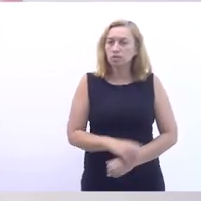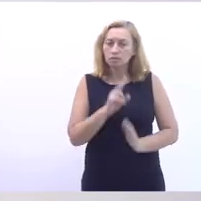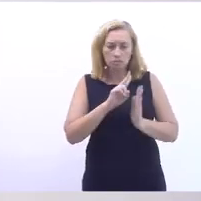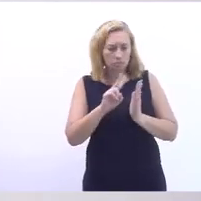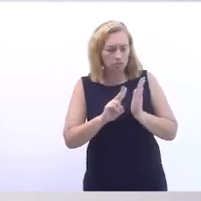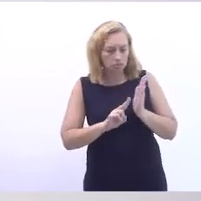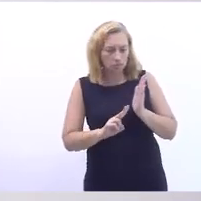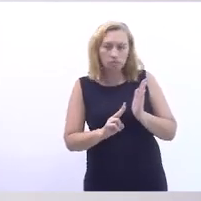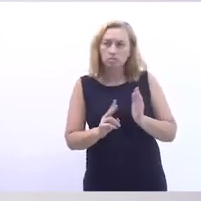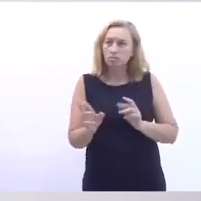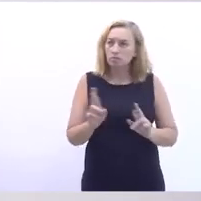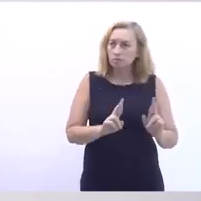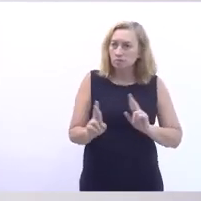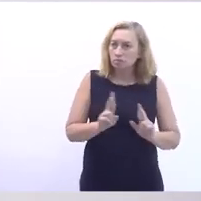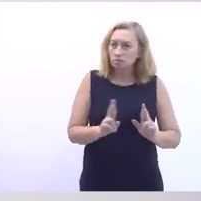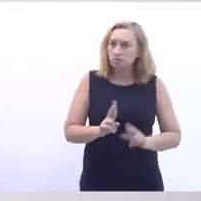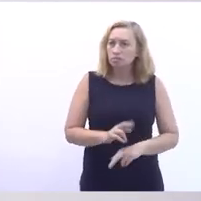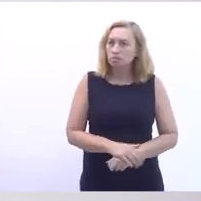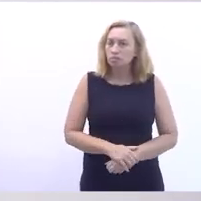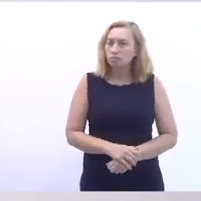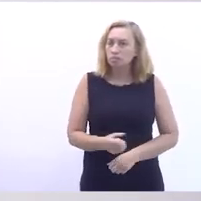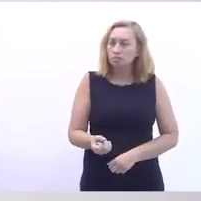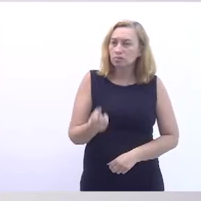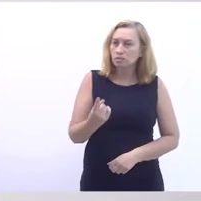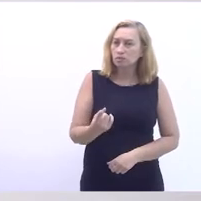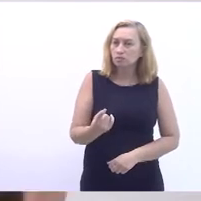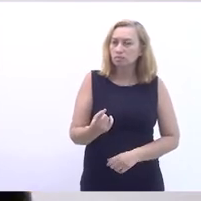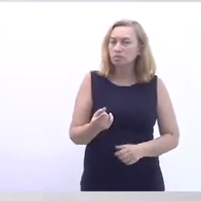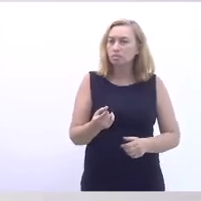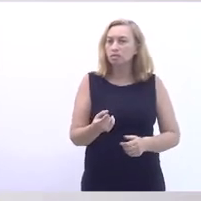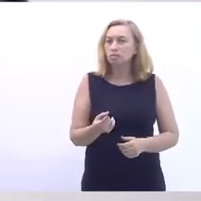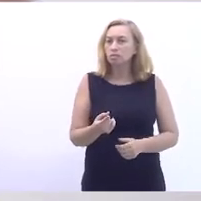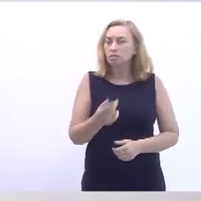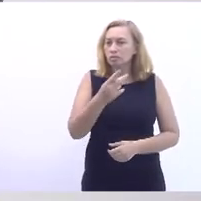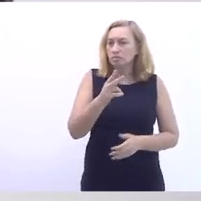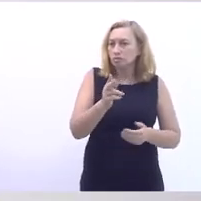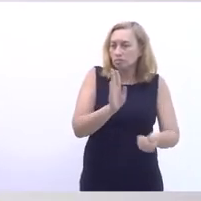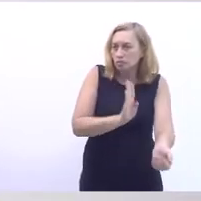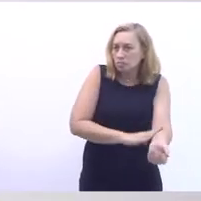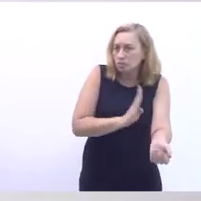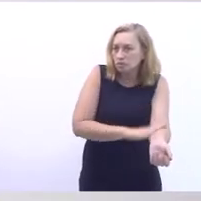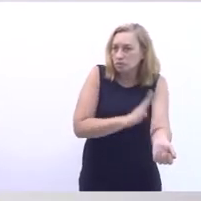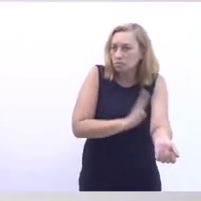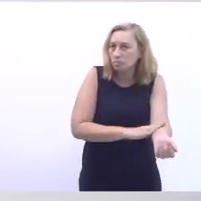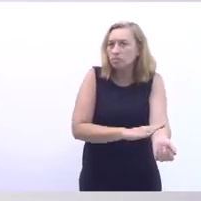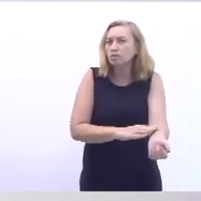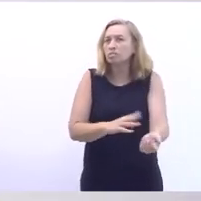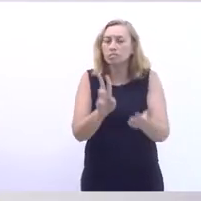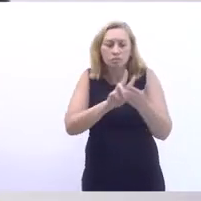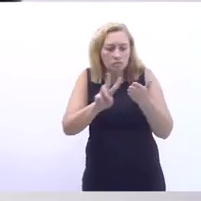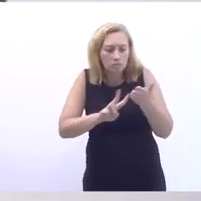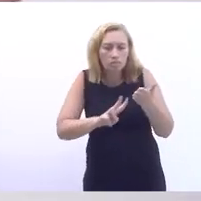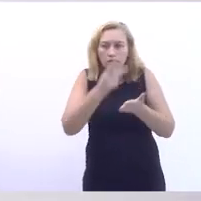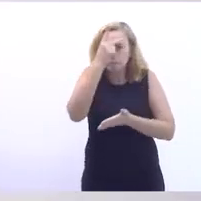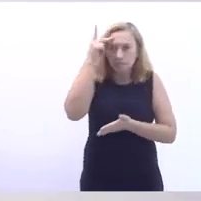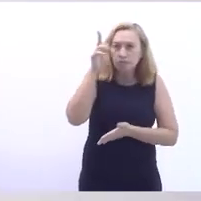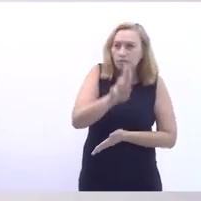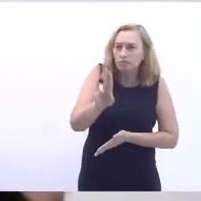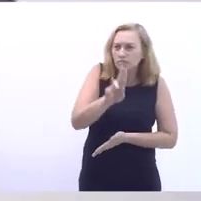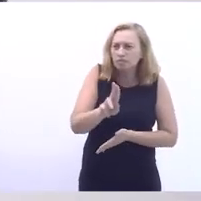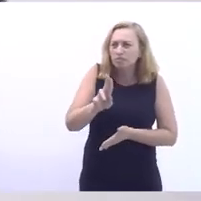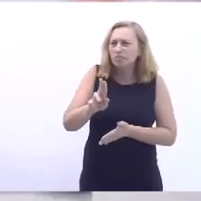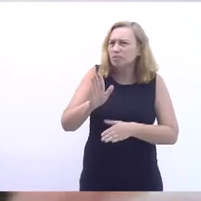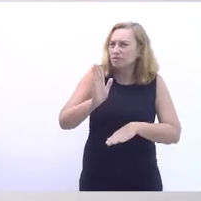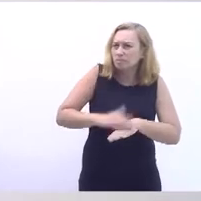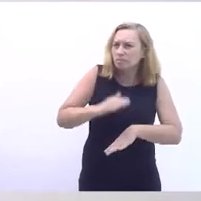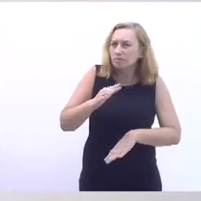muita coisa com relação à ex-dependentes químicos aqueles livros todos de pessoas que consumiram